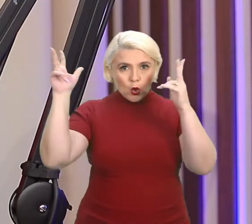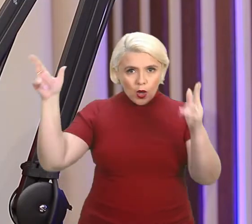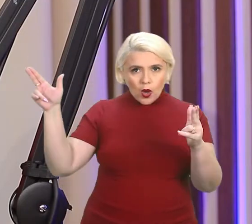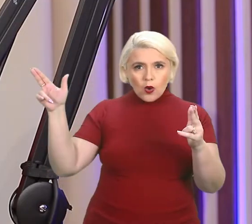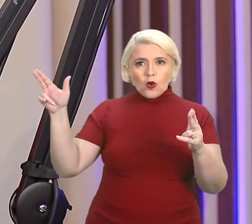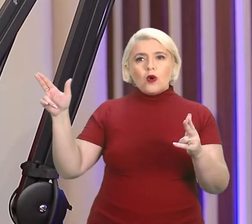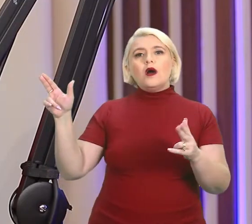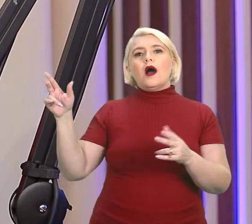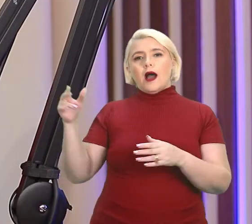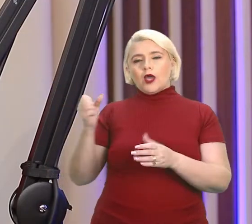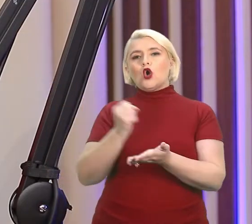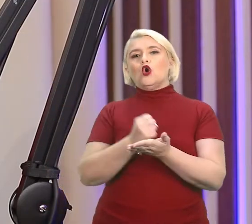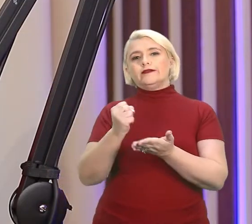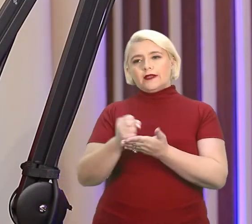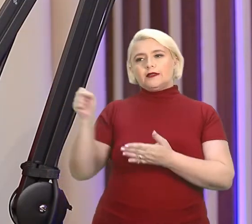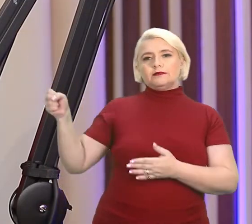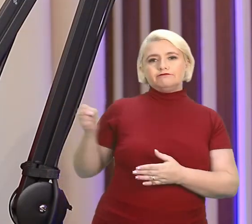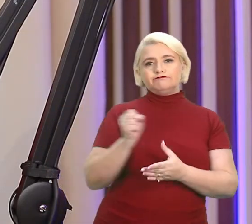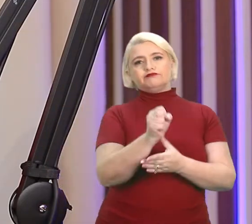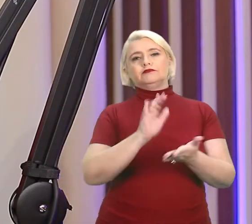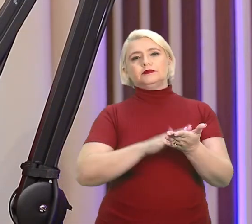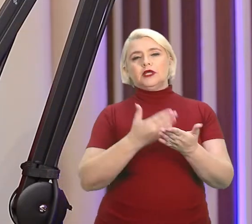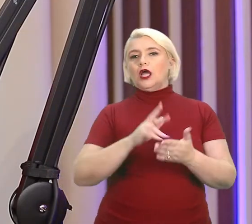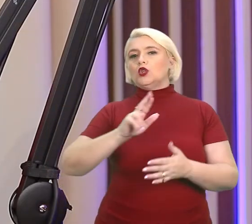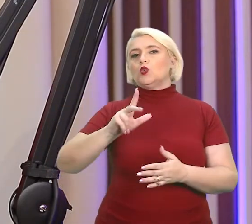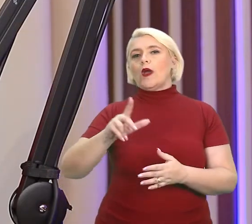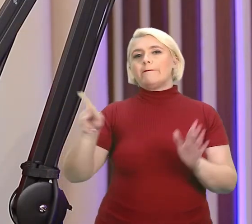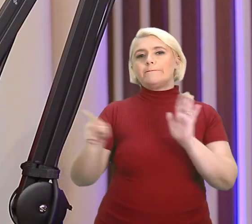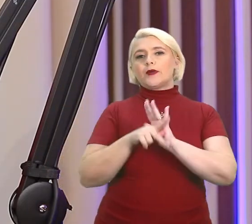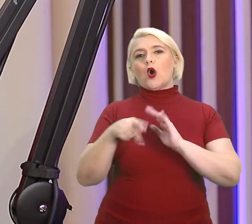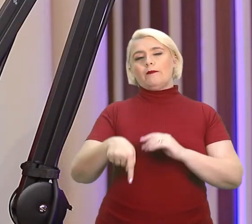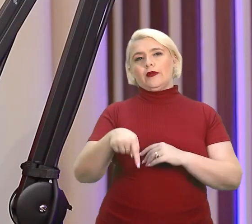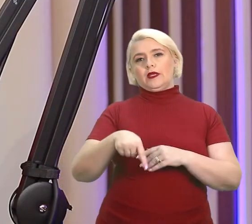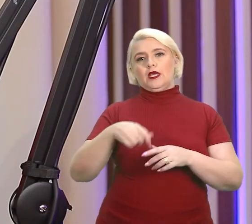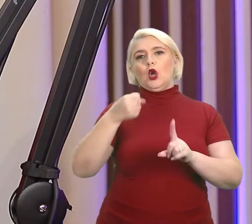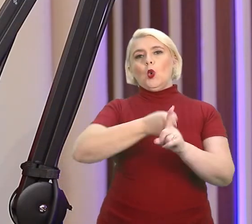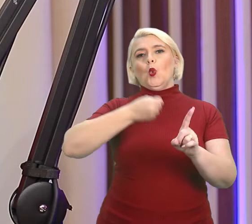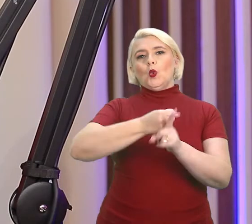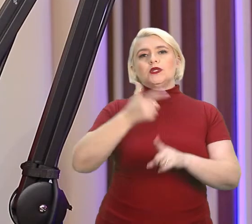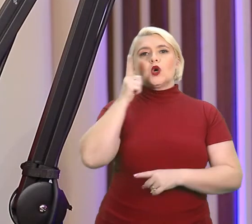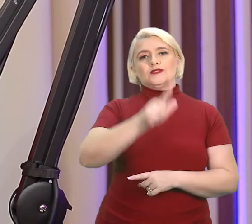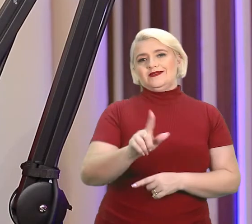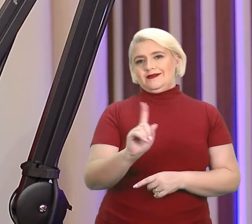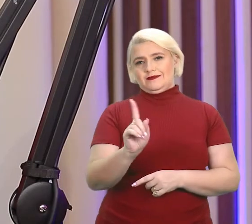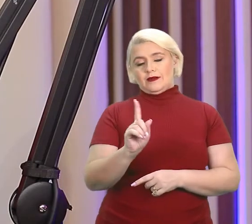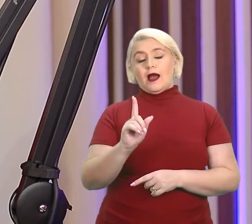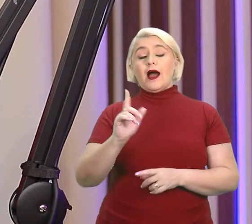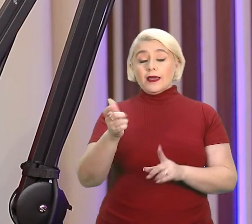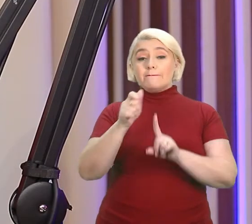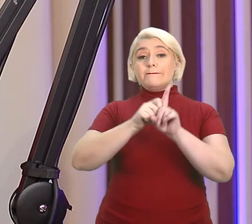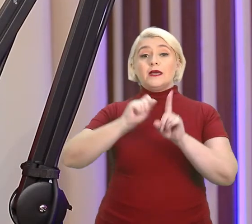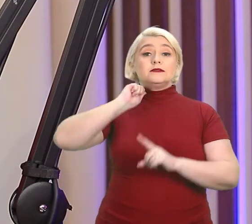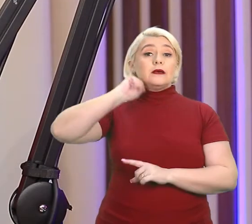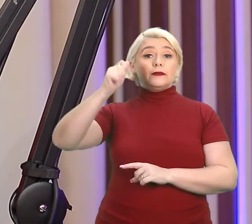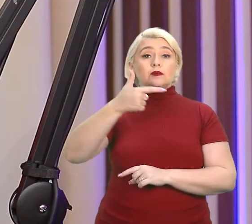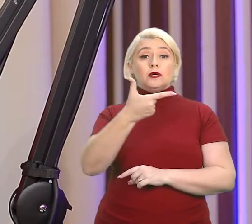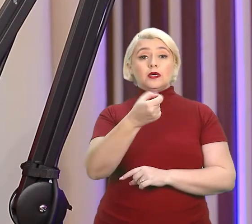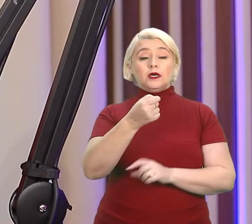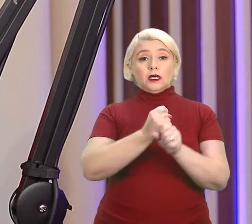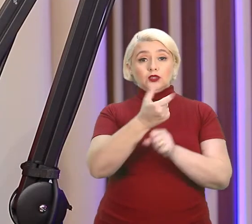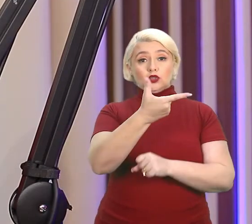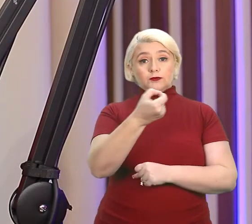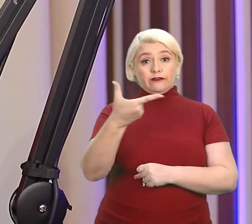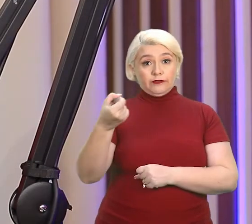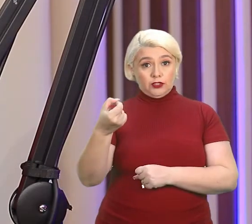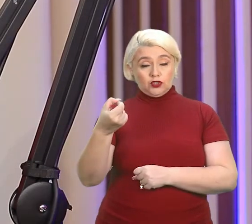da comunidade surda regional, né? E aí, em abril de 2020,